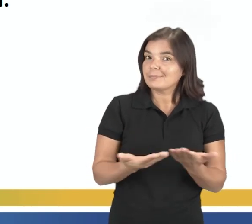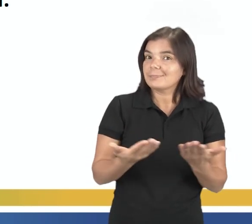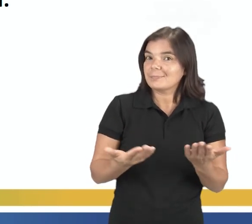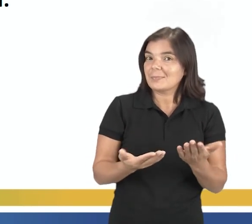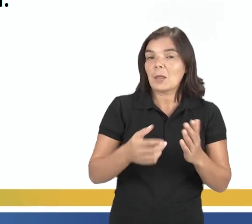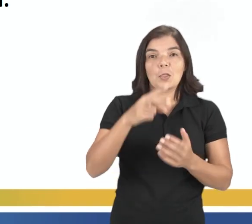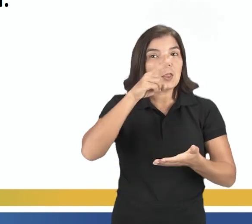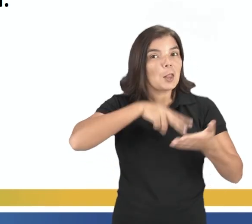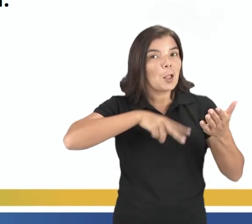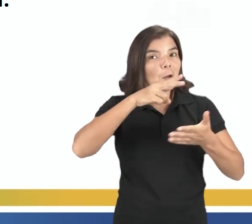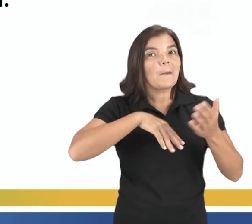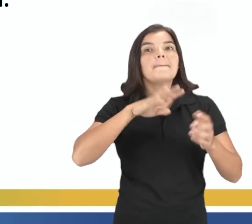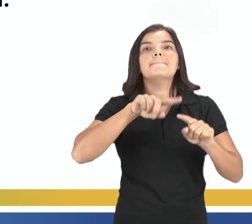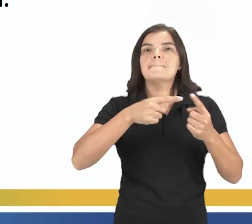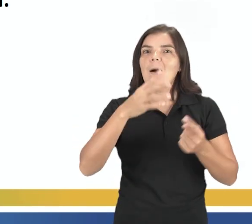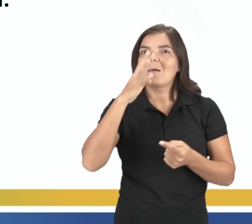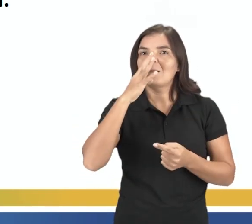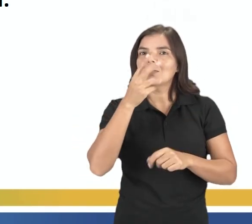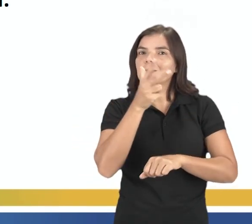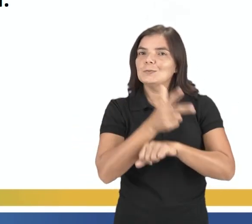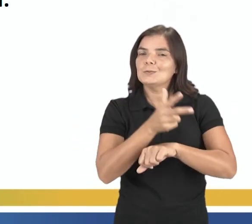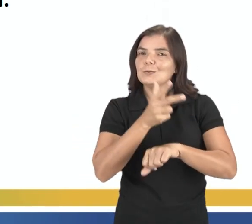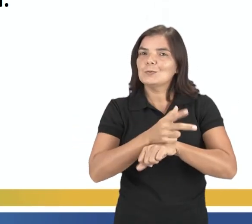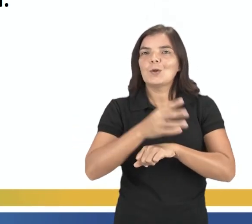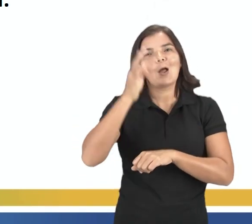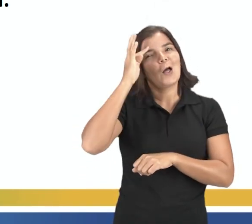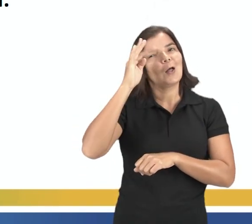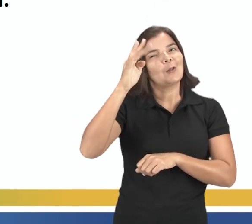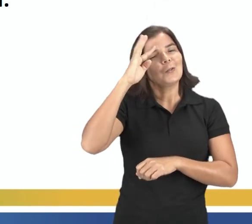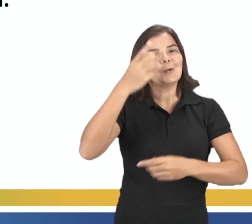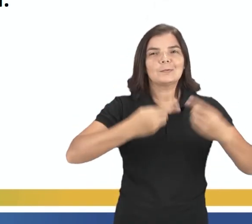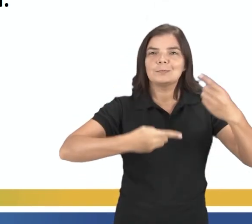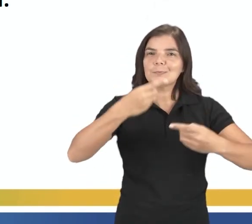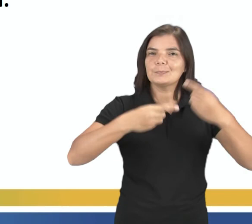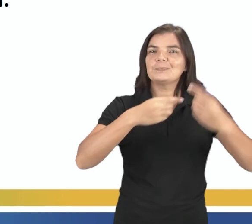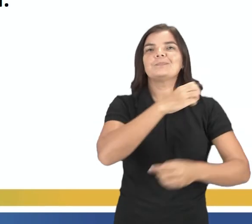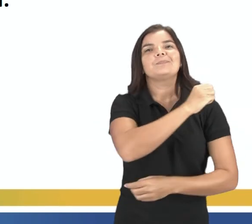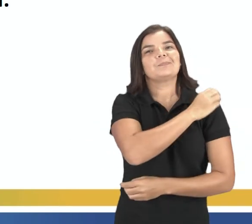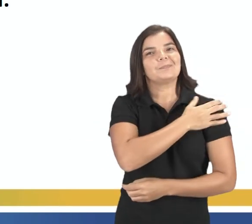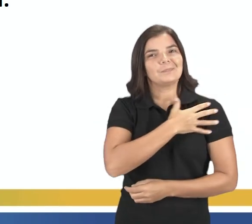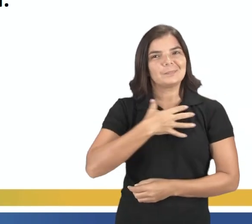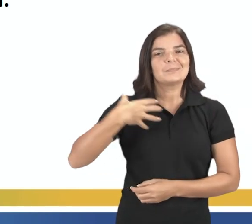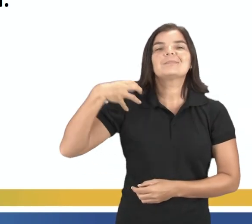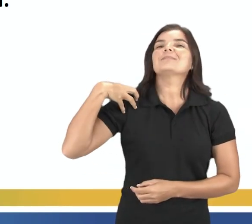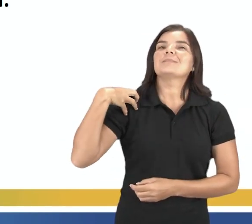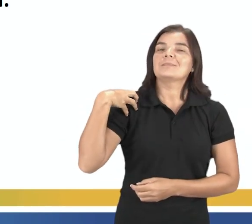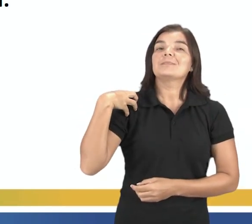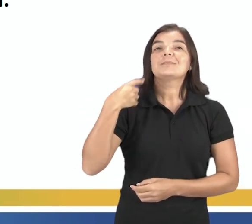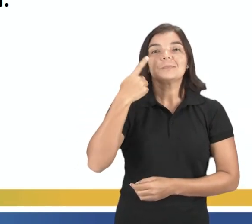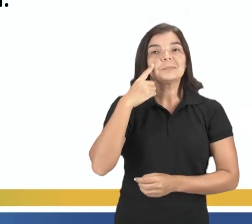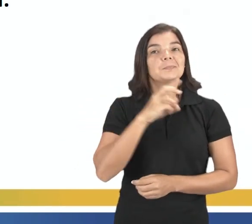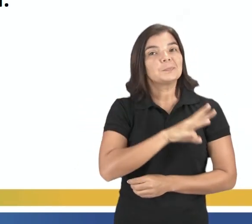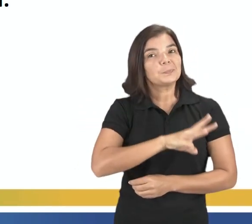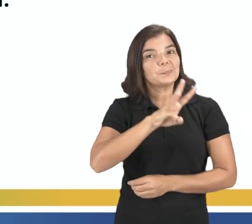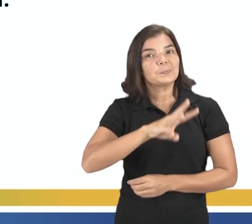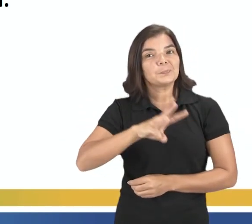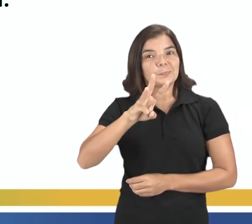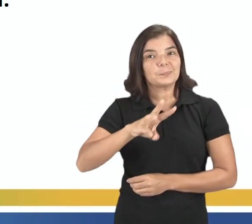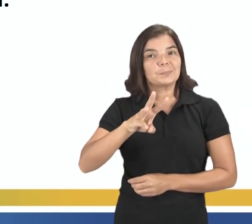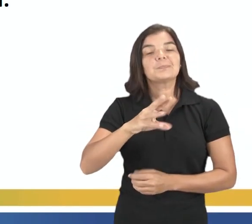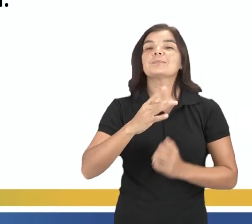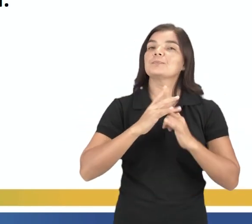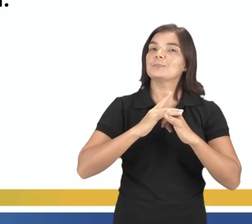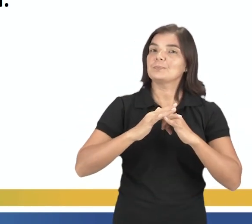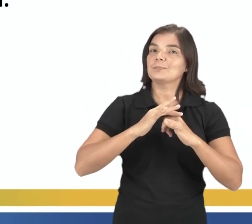não é ler, mas assistir um vídeo, a teoria política de Aristóteles, nesse endereço que a gente está colocando aí no